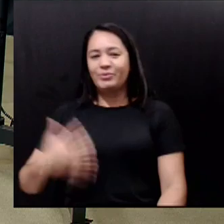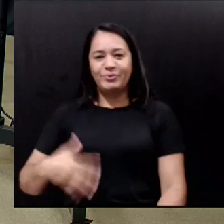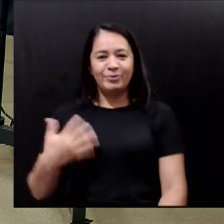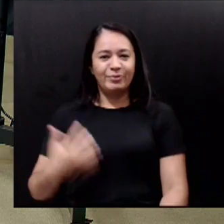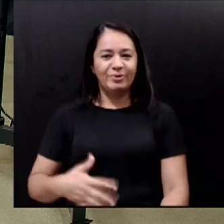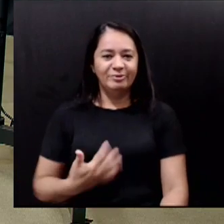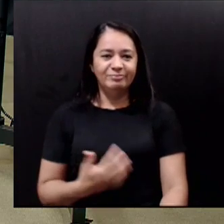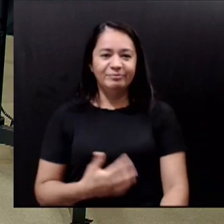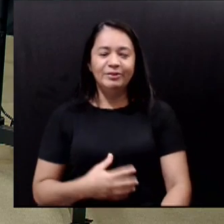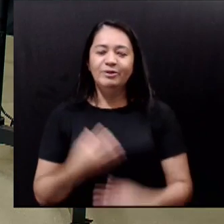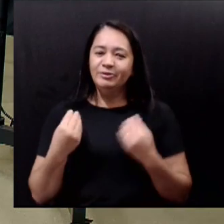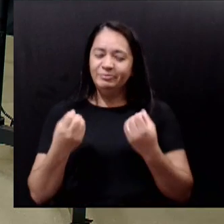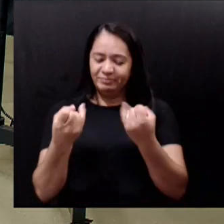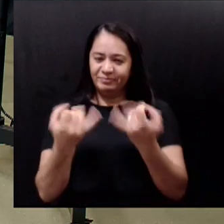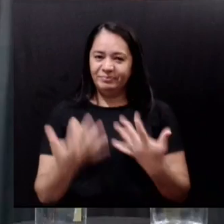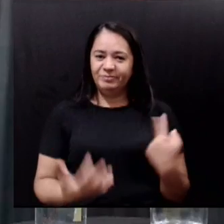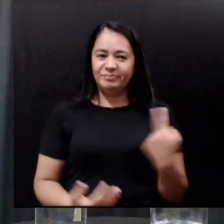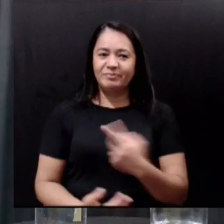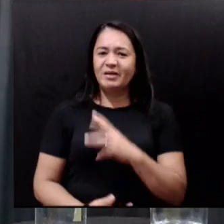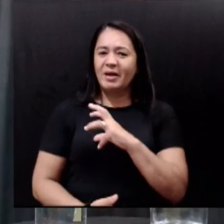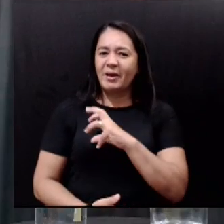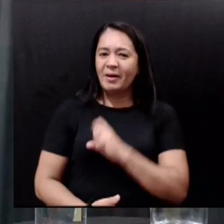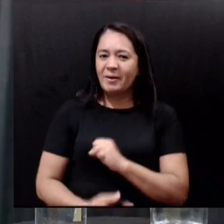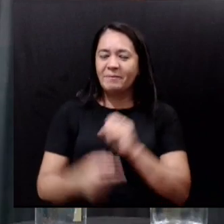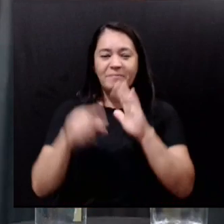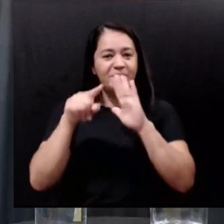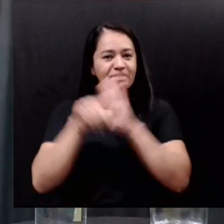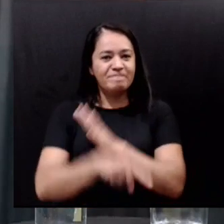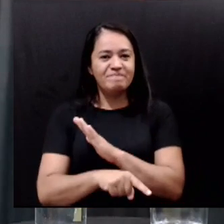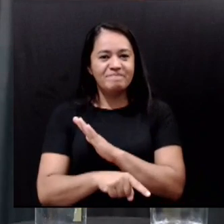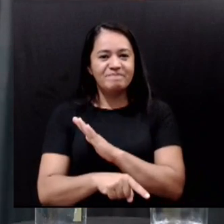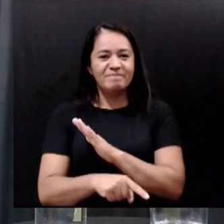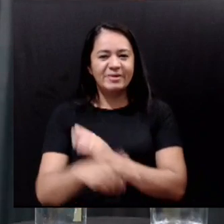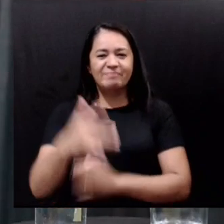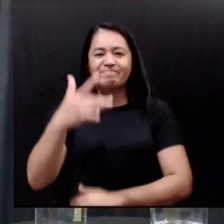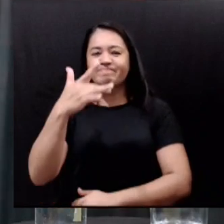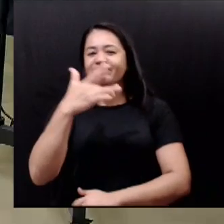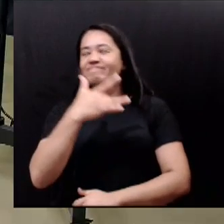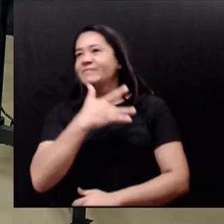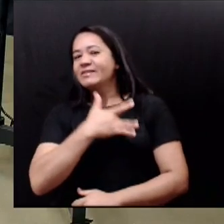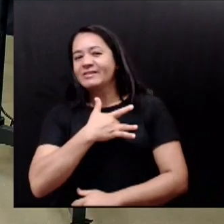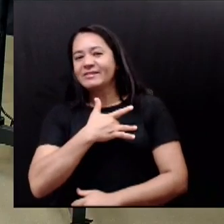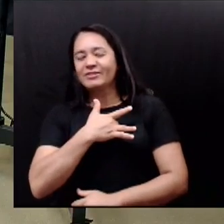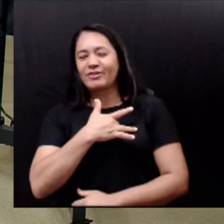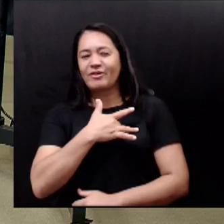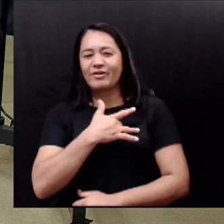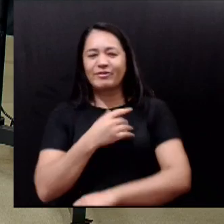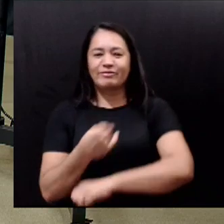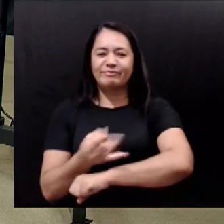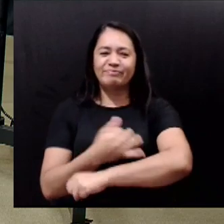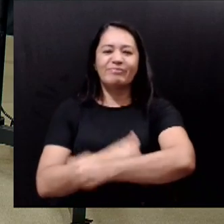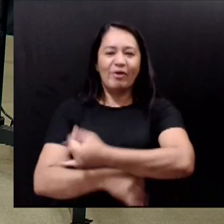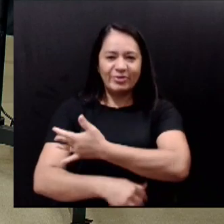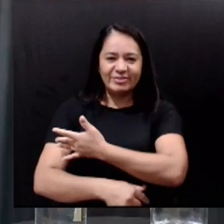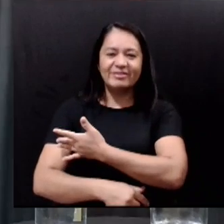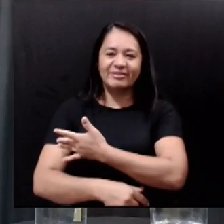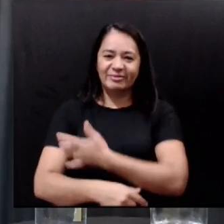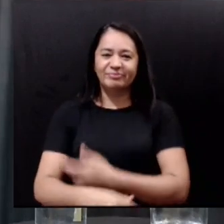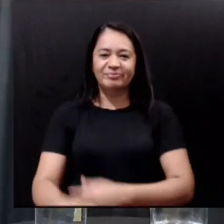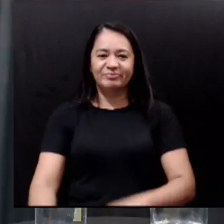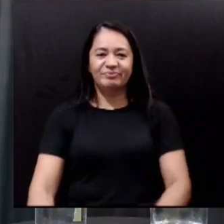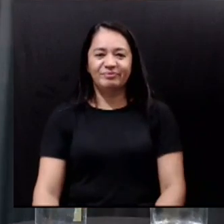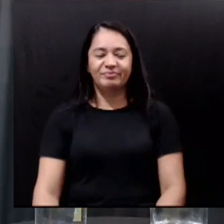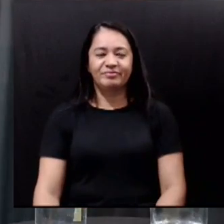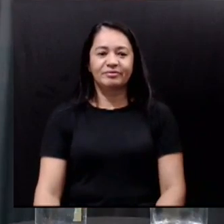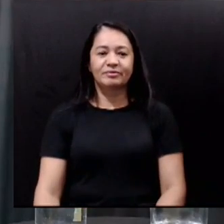gente. Adorei essa pergunta, toca muito o nosso lado afetivo, Até senti o cheirinho. emocional, não é? Acho que todos nós temos